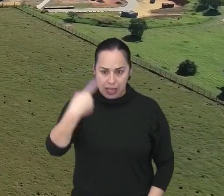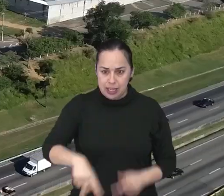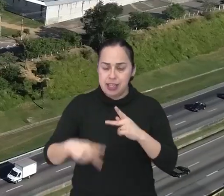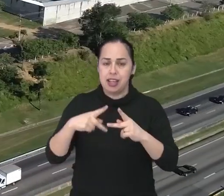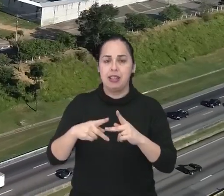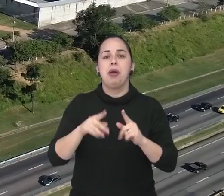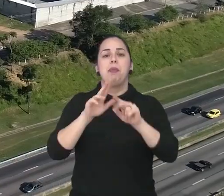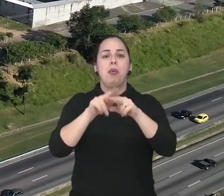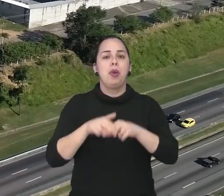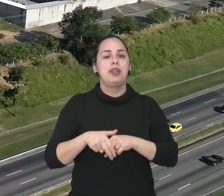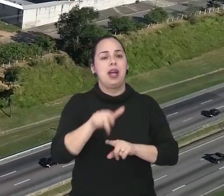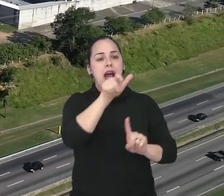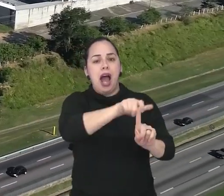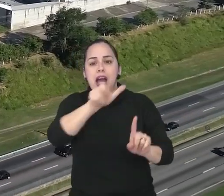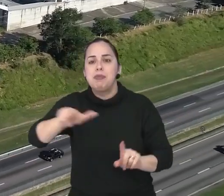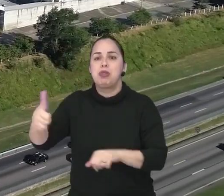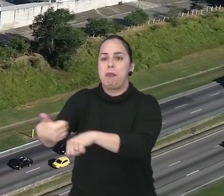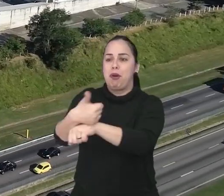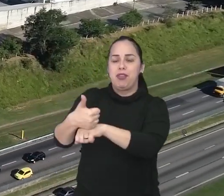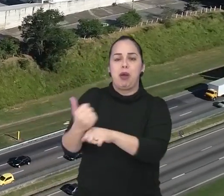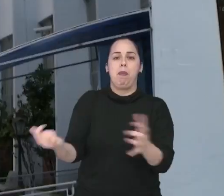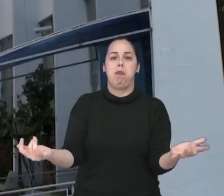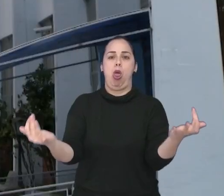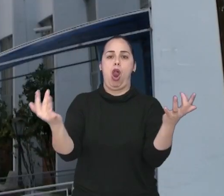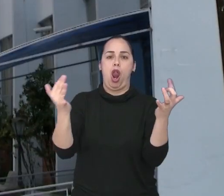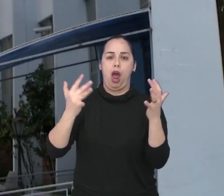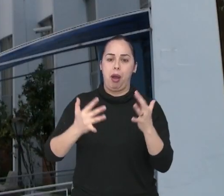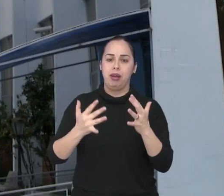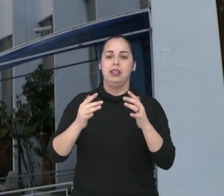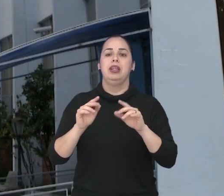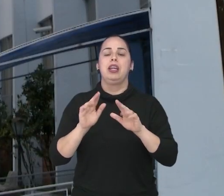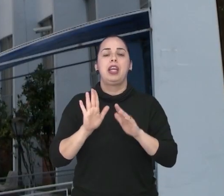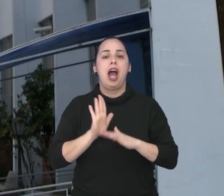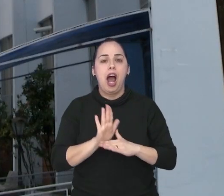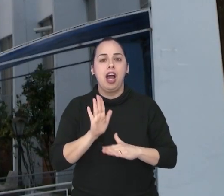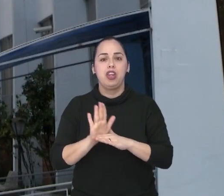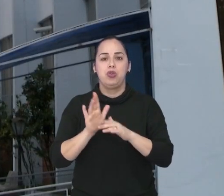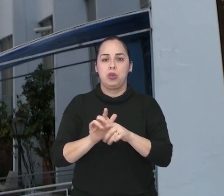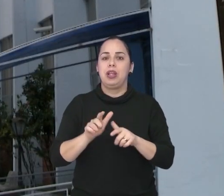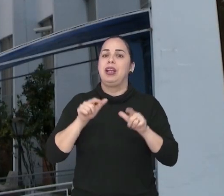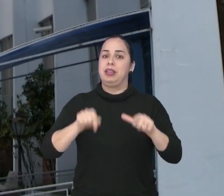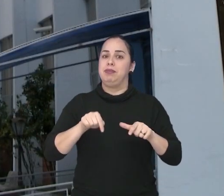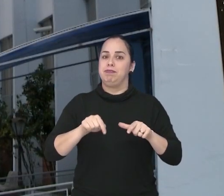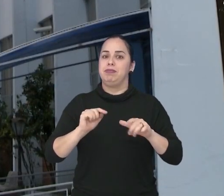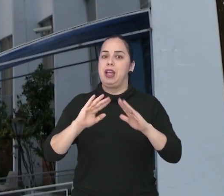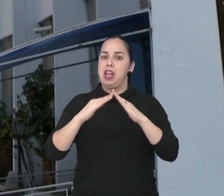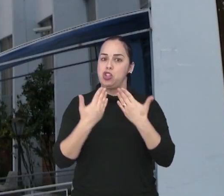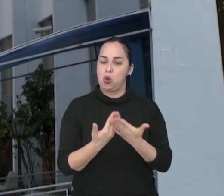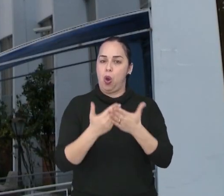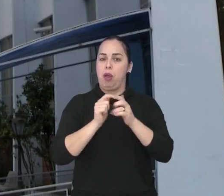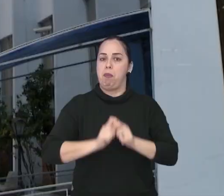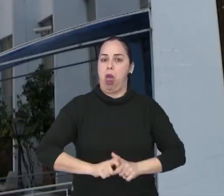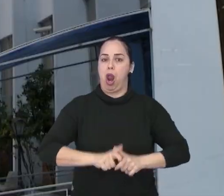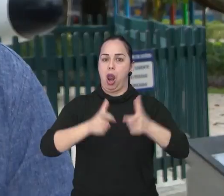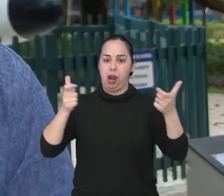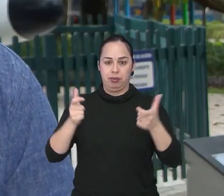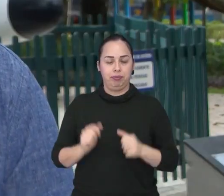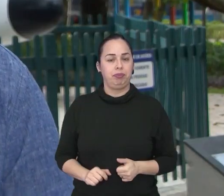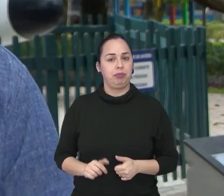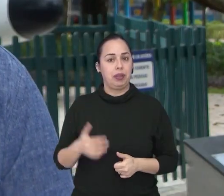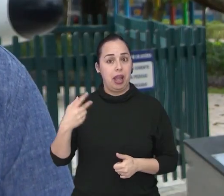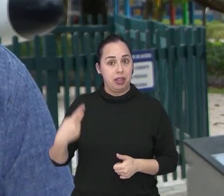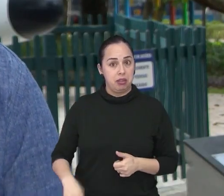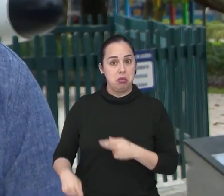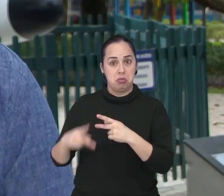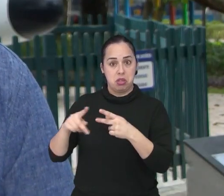São José atrai mão de obra qualificada. Movimento que também contribui com a expansão de centros educacionais. Nós